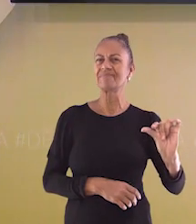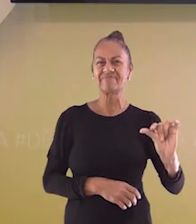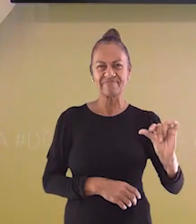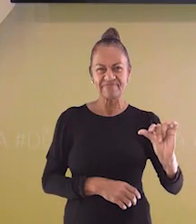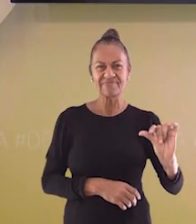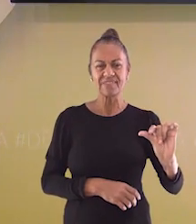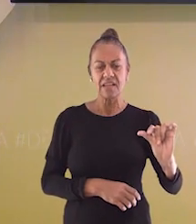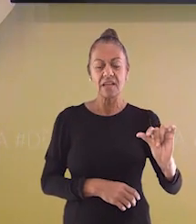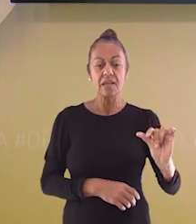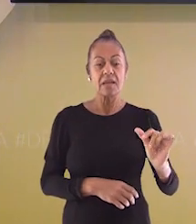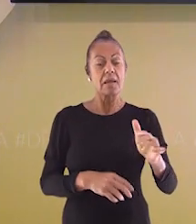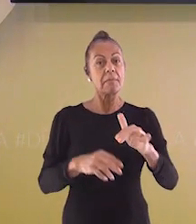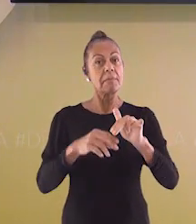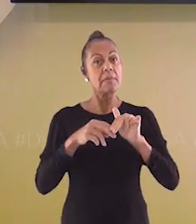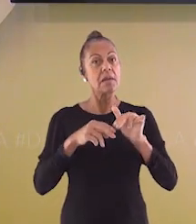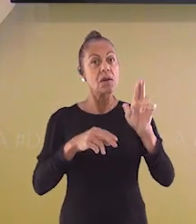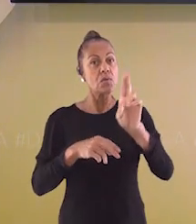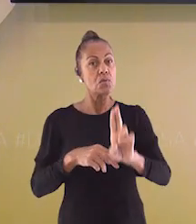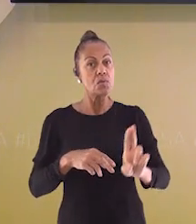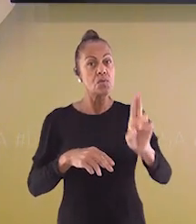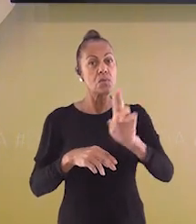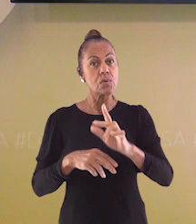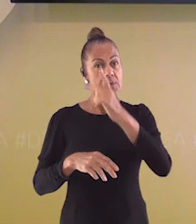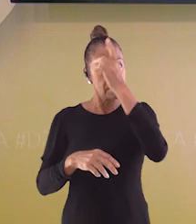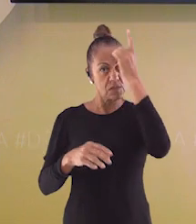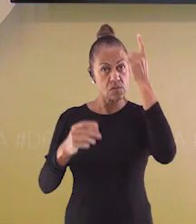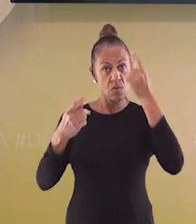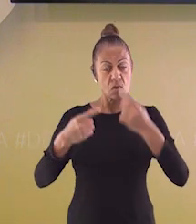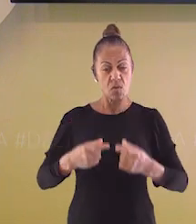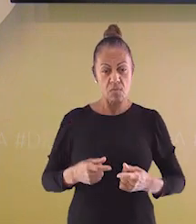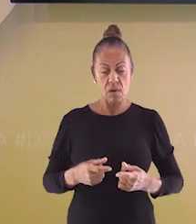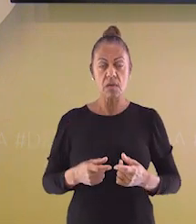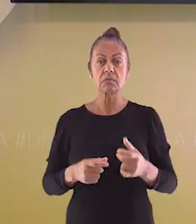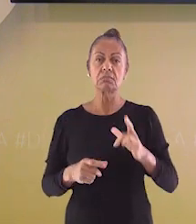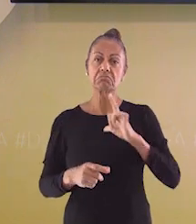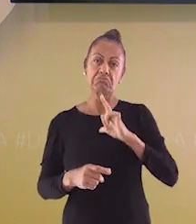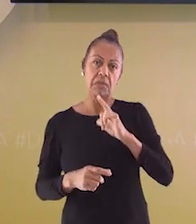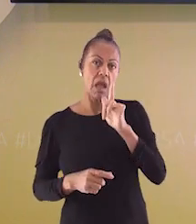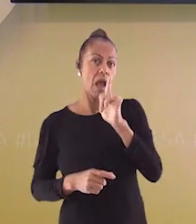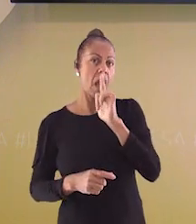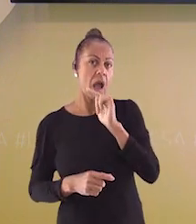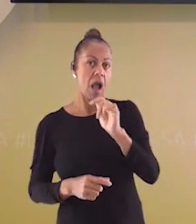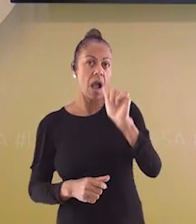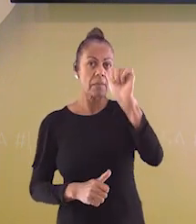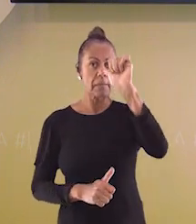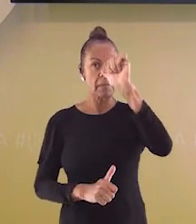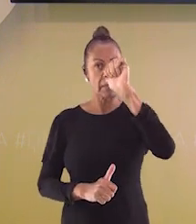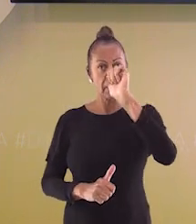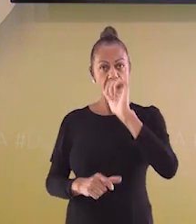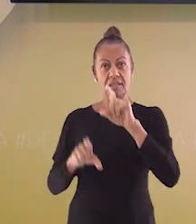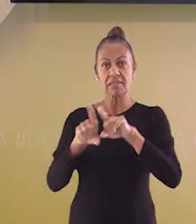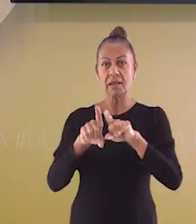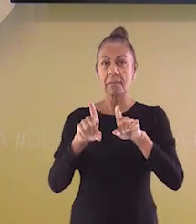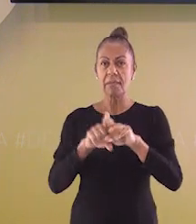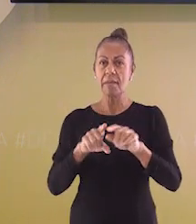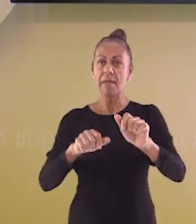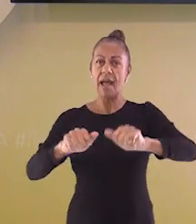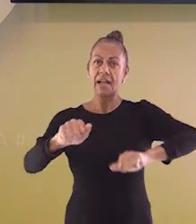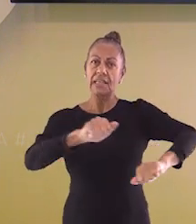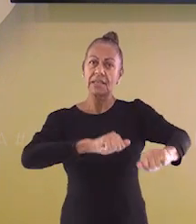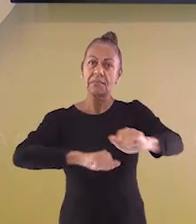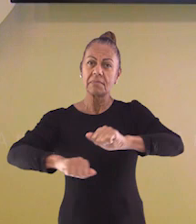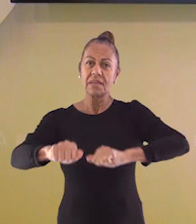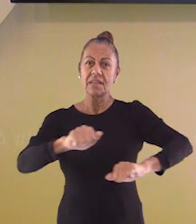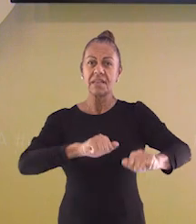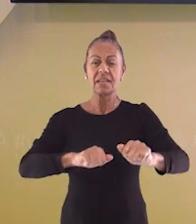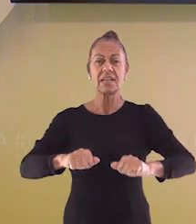a utilização pelo ser humano, a gente pode citar o consumo da água potável, que a gente bebe, né? Também usamos a água para higiene, para